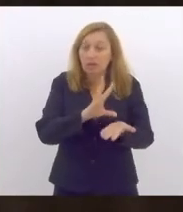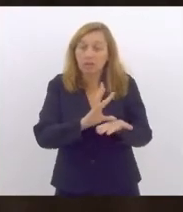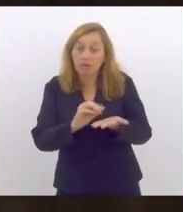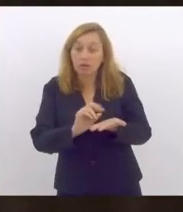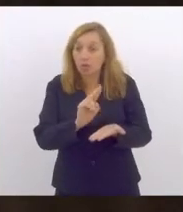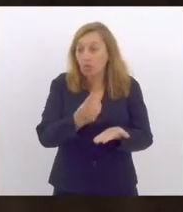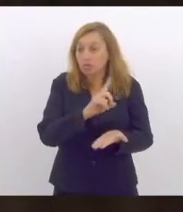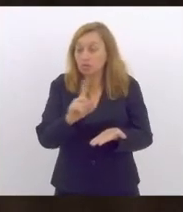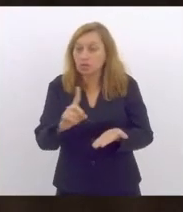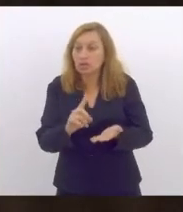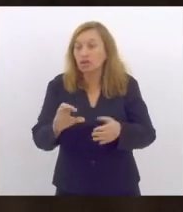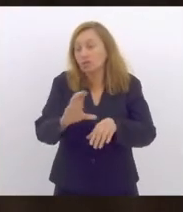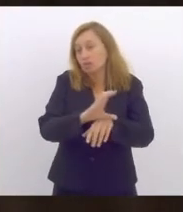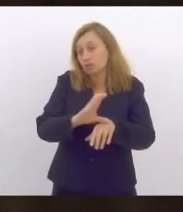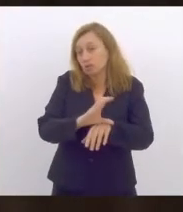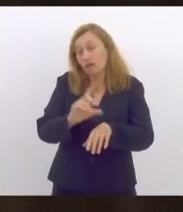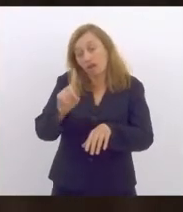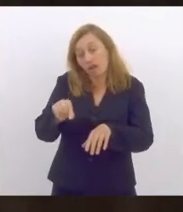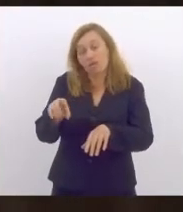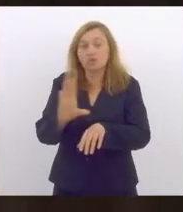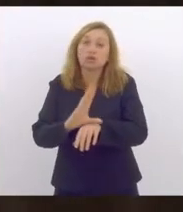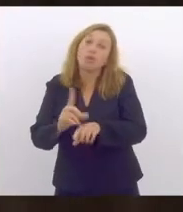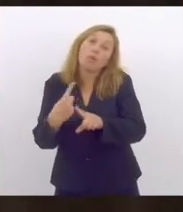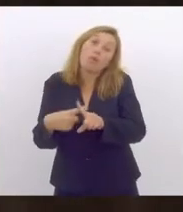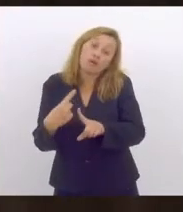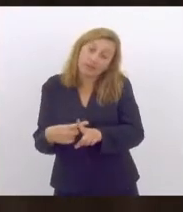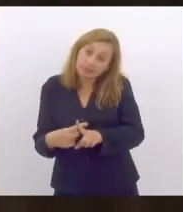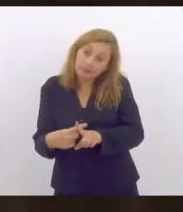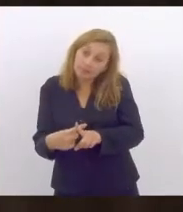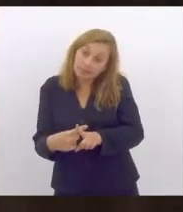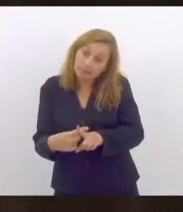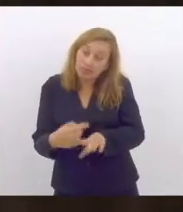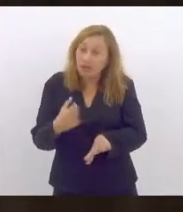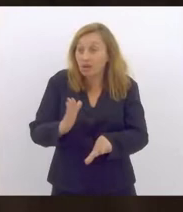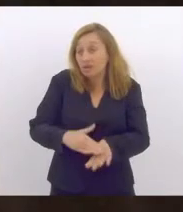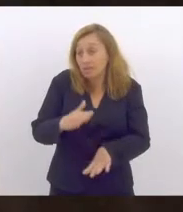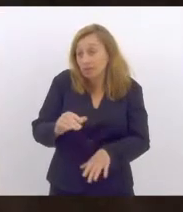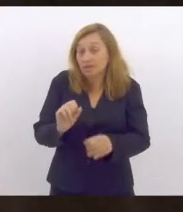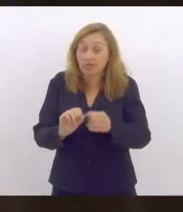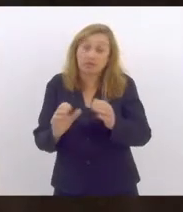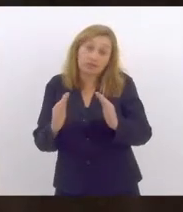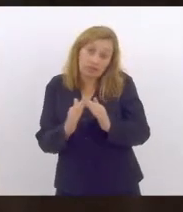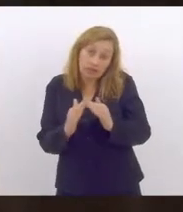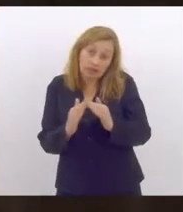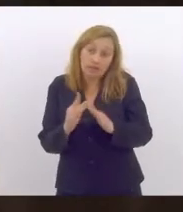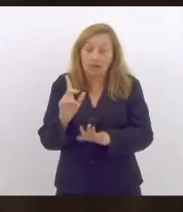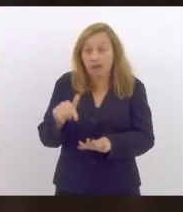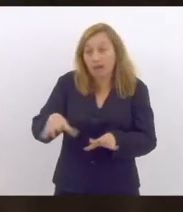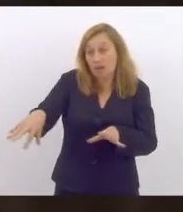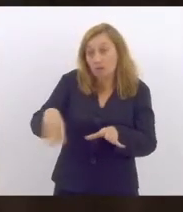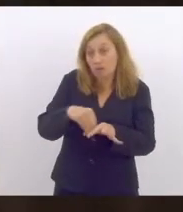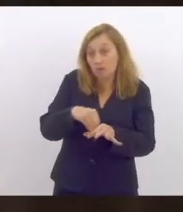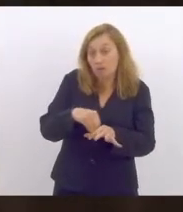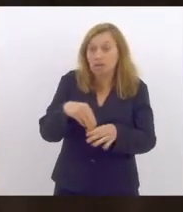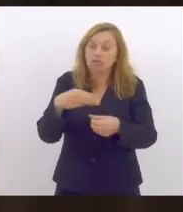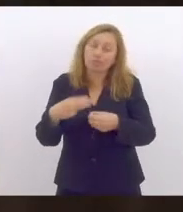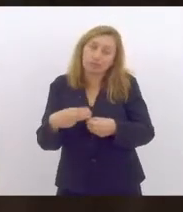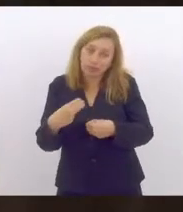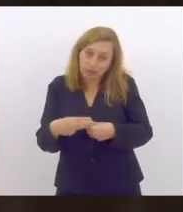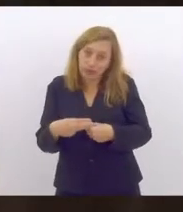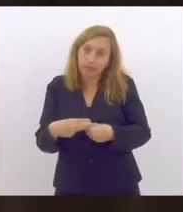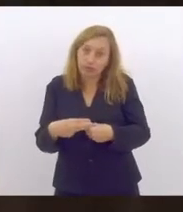da constitucionalidade, é constitucional, porque o que mais se faz nessa casa é incluir